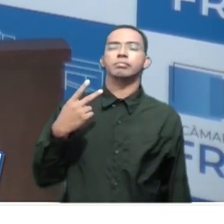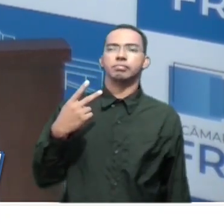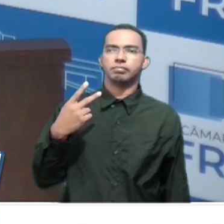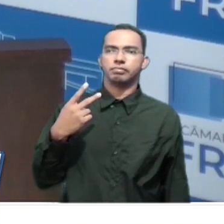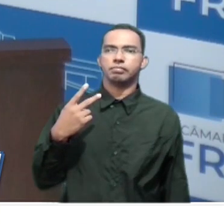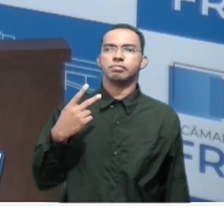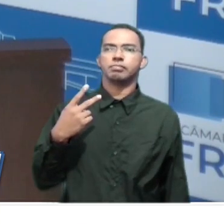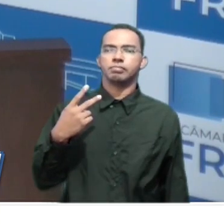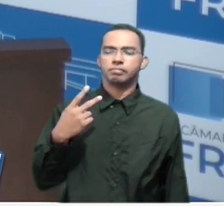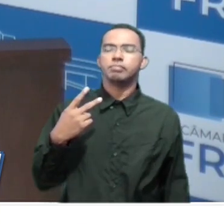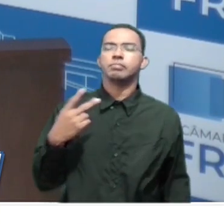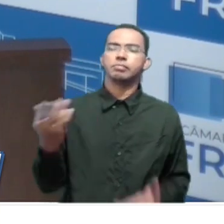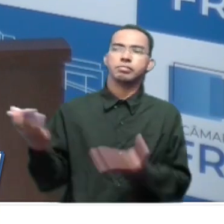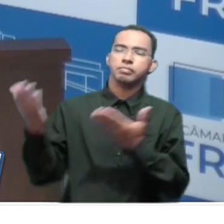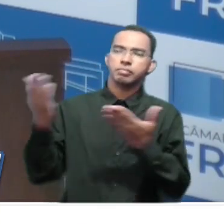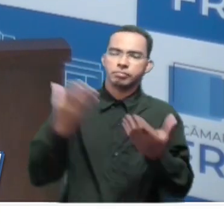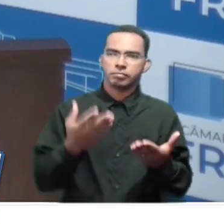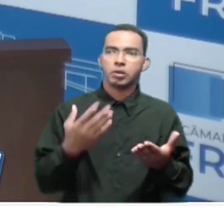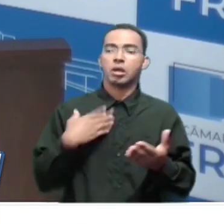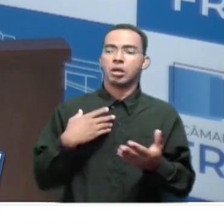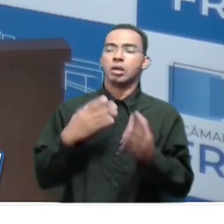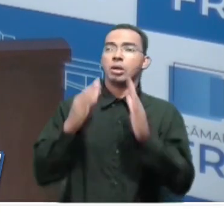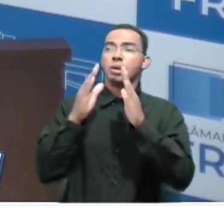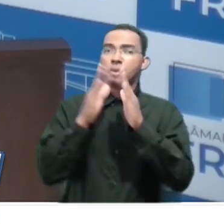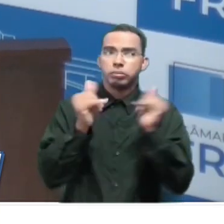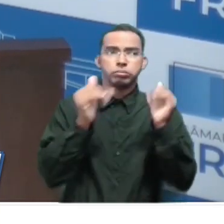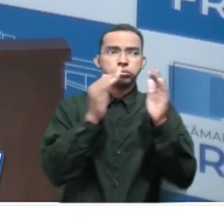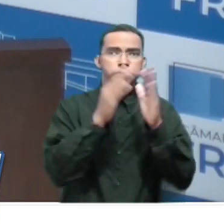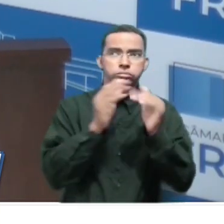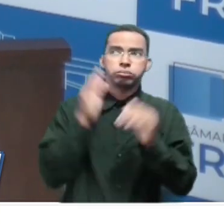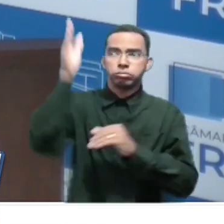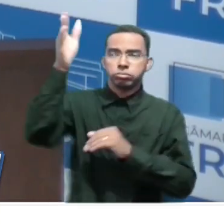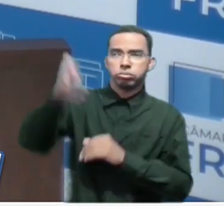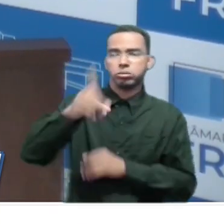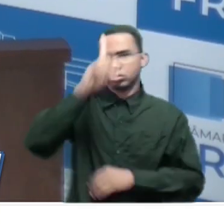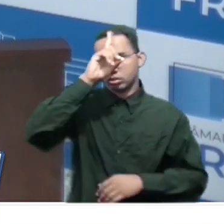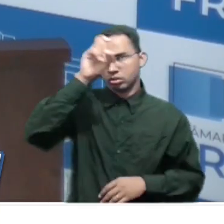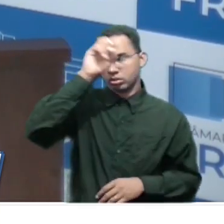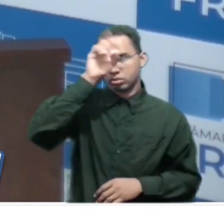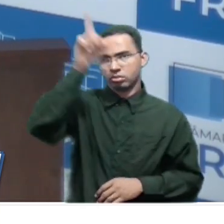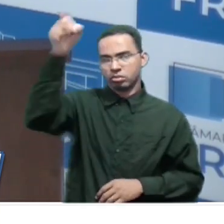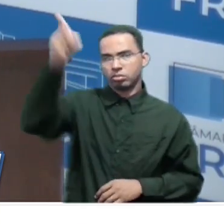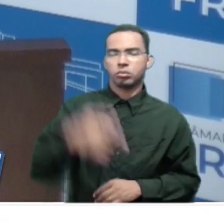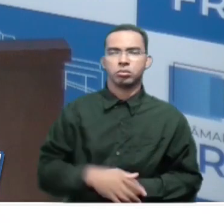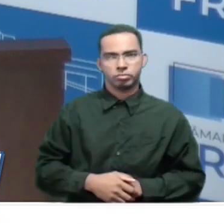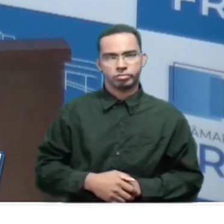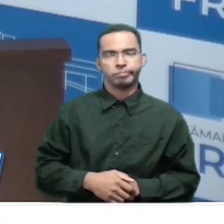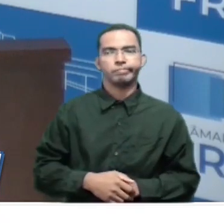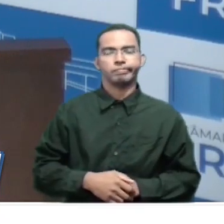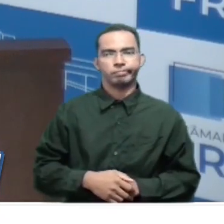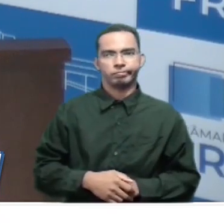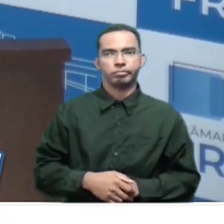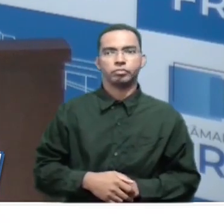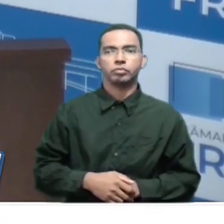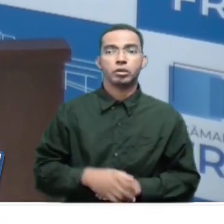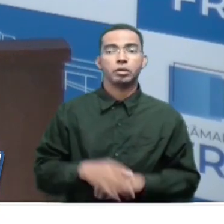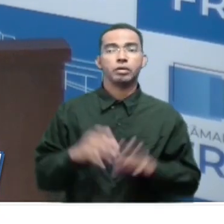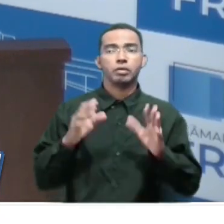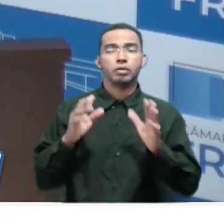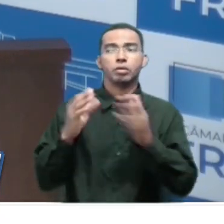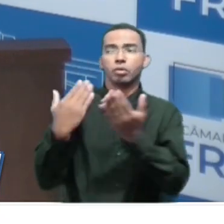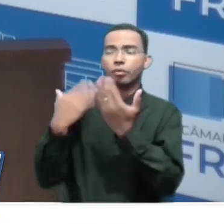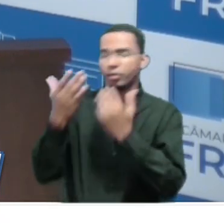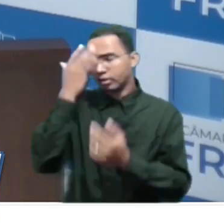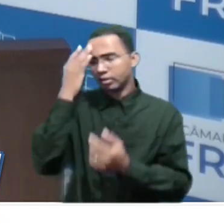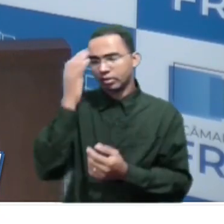estão convidados, eu estou conclamando que passem lá para ver o tipo de atendimento que tem lá. Ouçam as pessoas que estão ali,